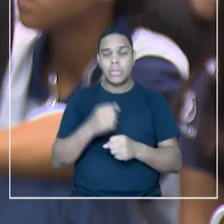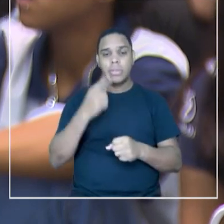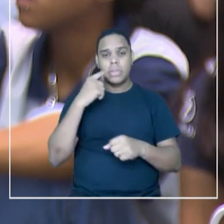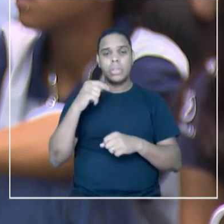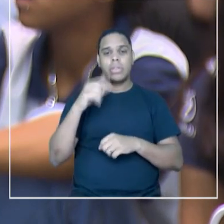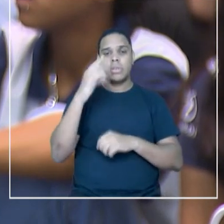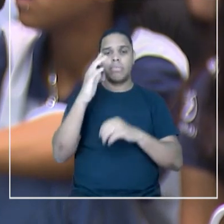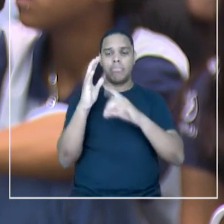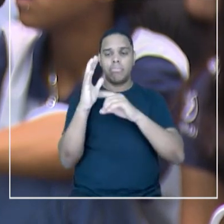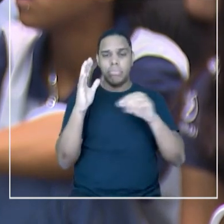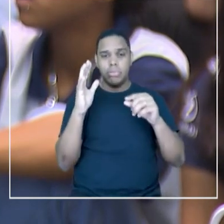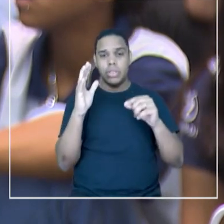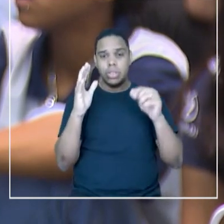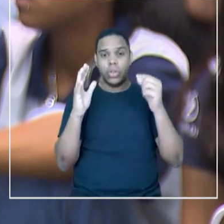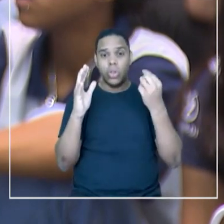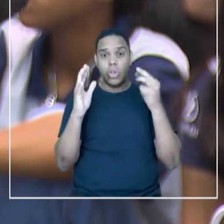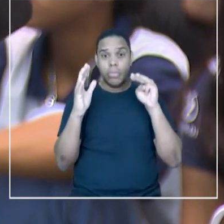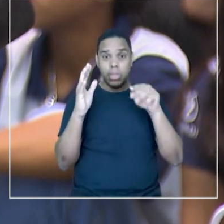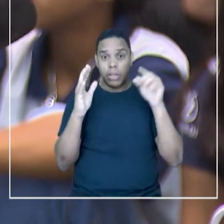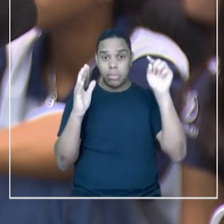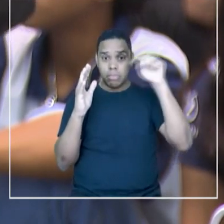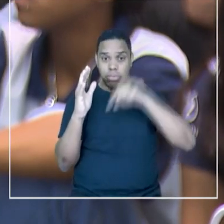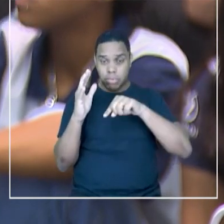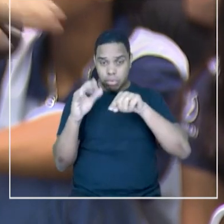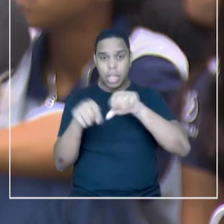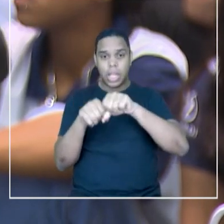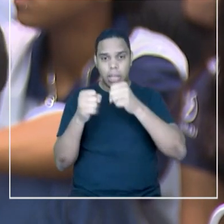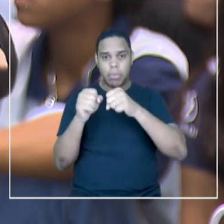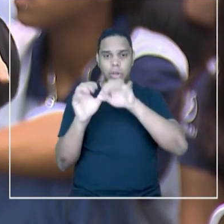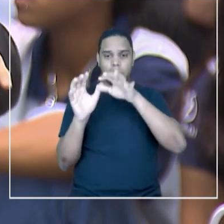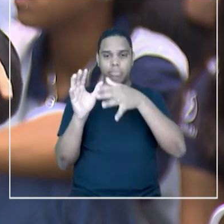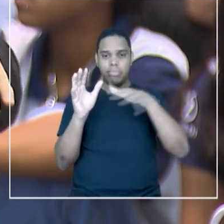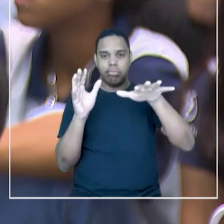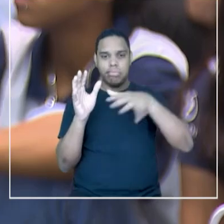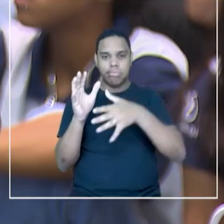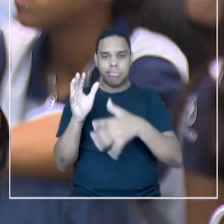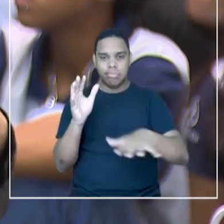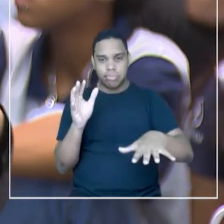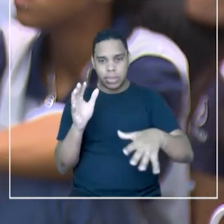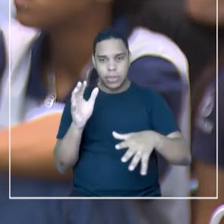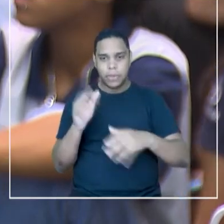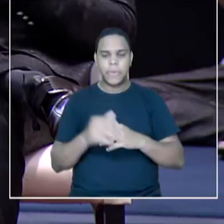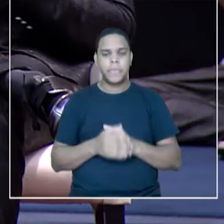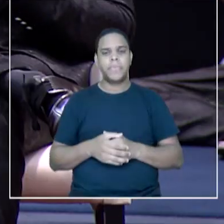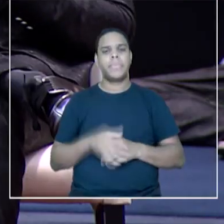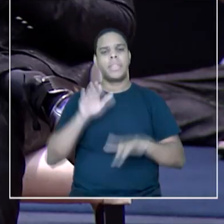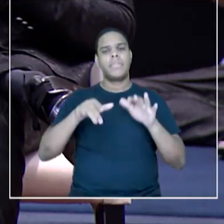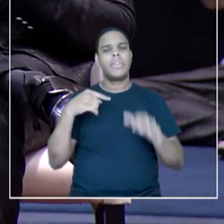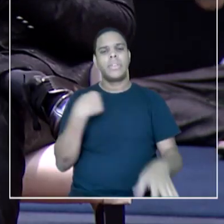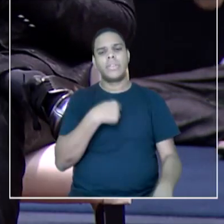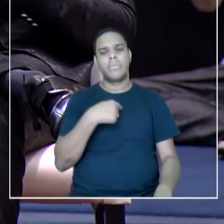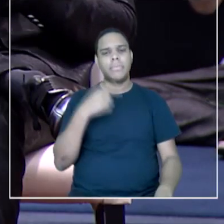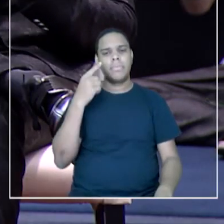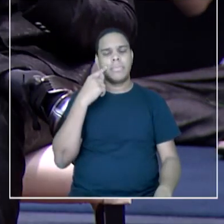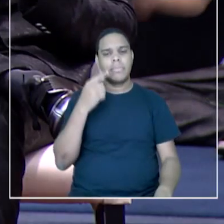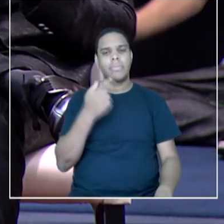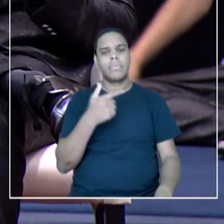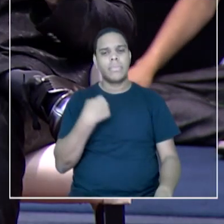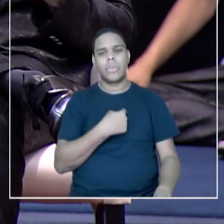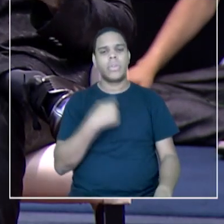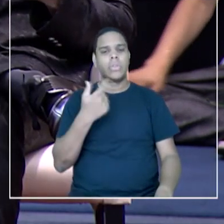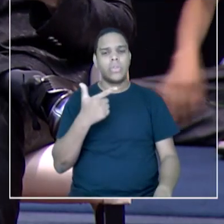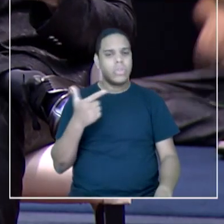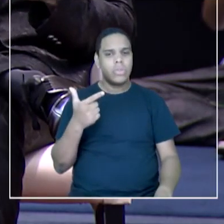Mas quando caiu 1 milhão, aquele galho quebrou, e aí mudou ali a parada. Então, às vezes, a gente acha que a gente não tem nenhum tipo